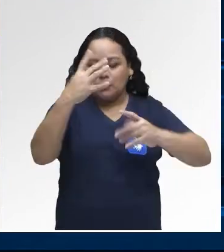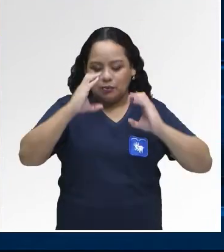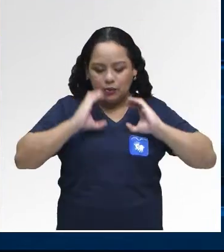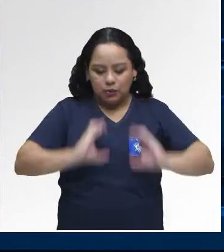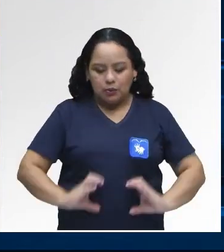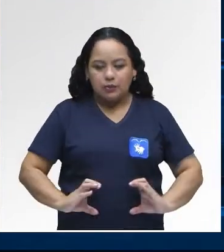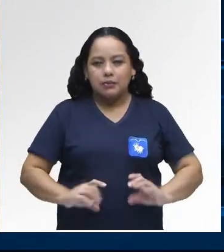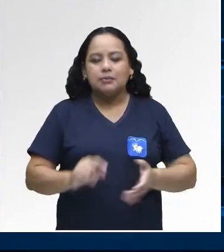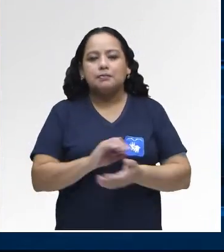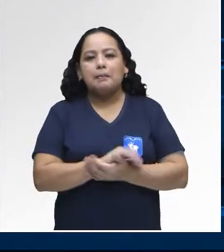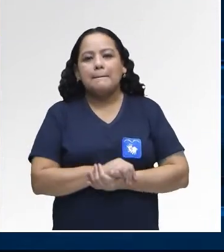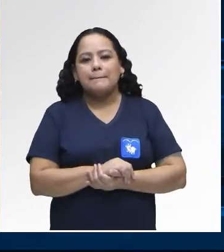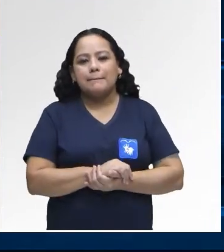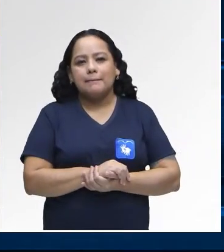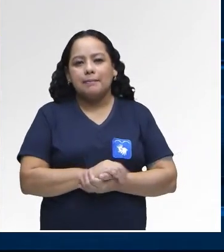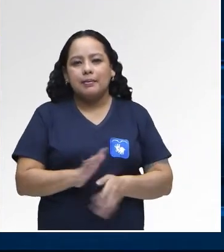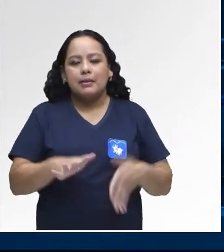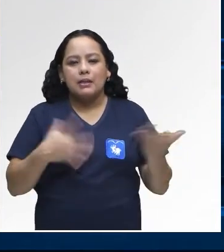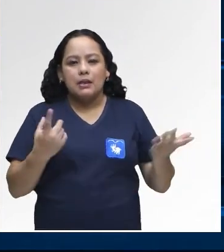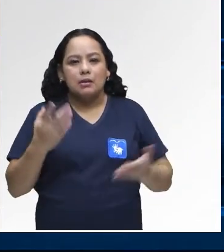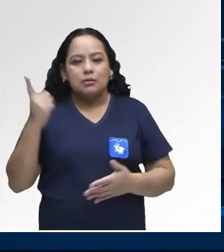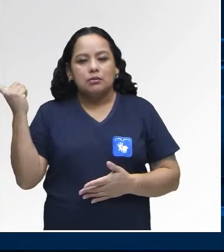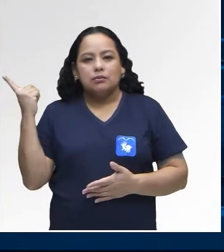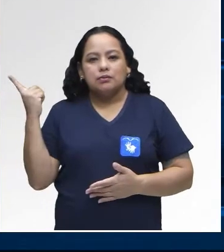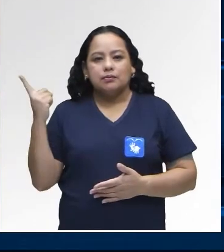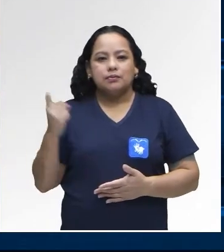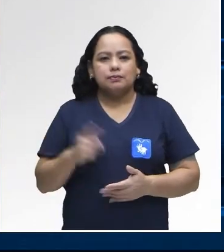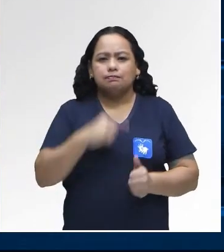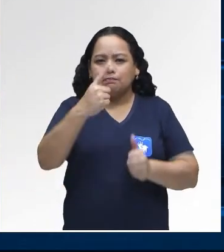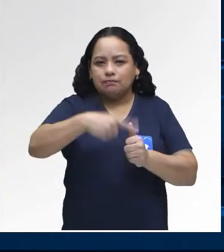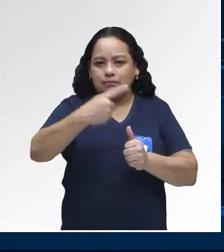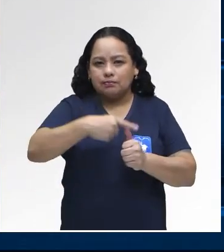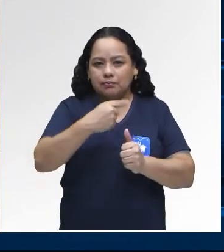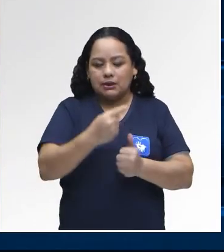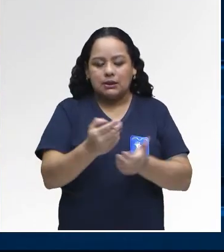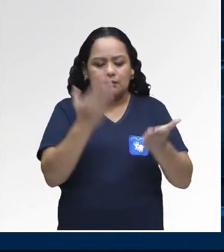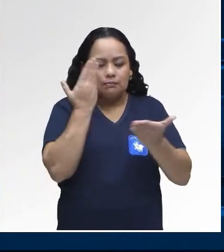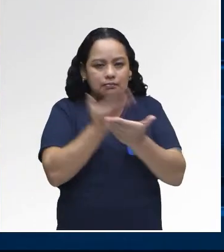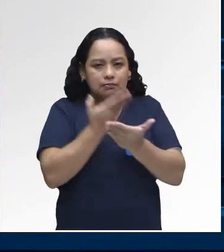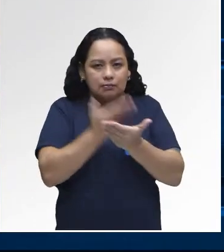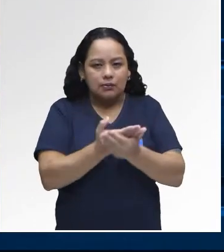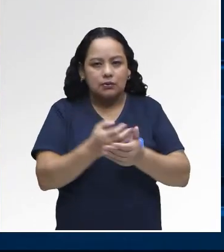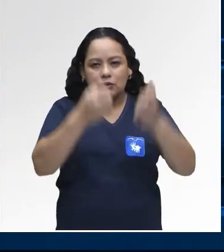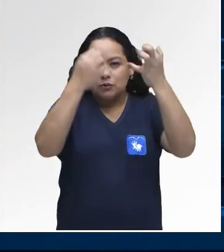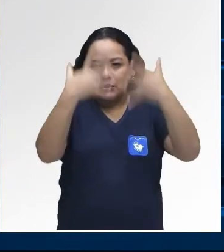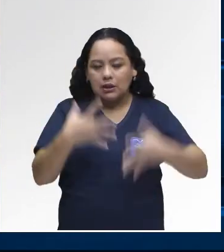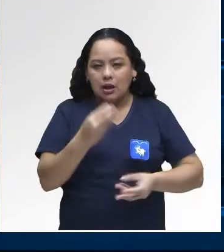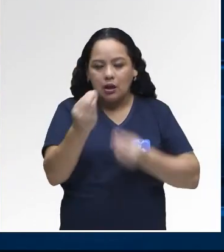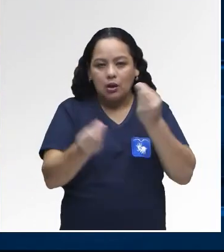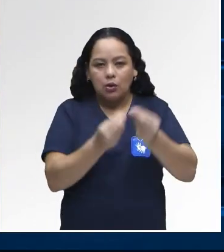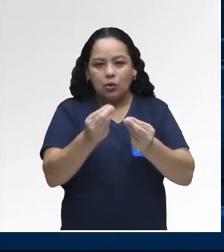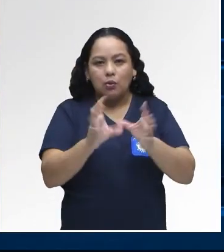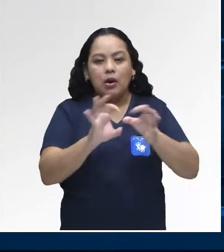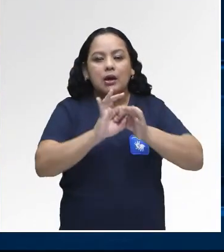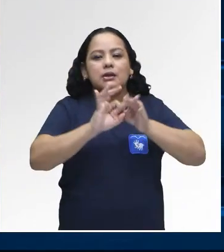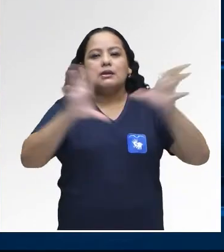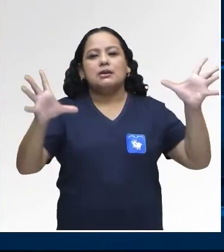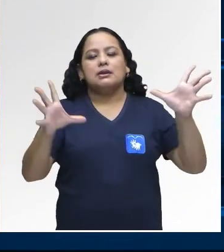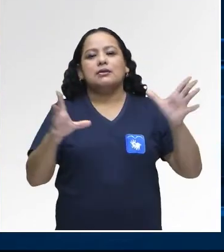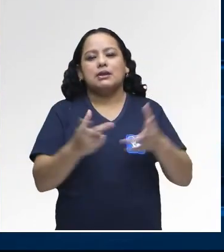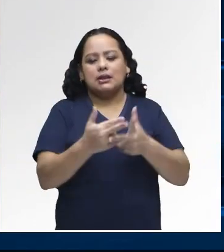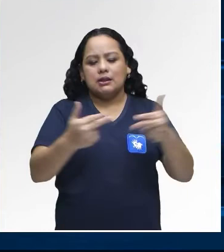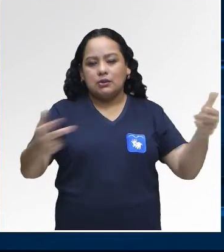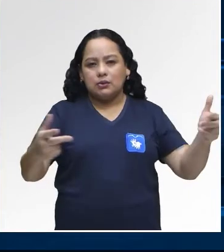comportamento, né? Então, nesse primeiro momento da nossa aula, nós falamos aí um pouquinho sobre as drogas lícitas, que são